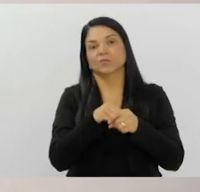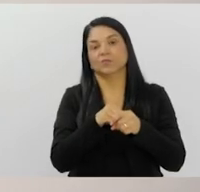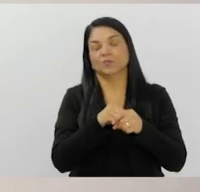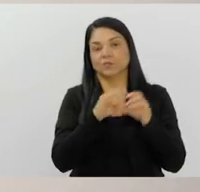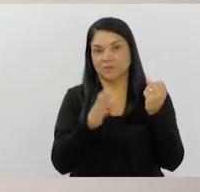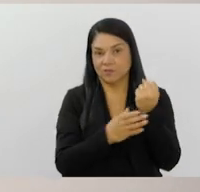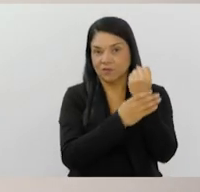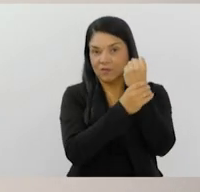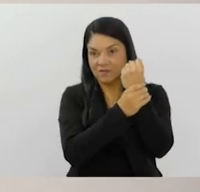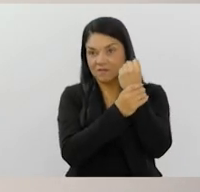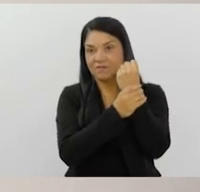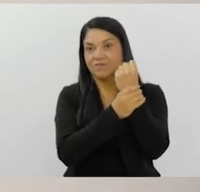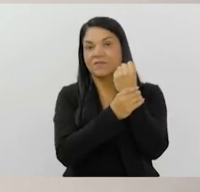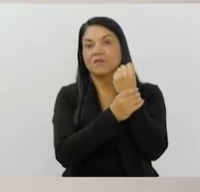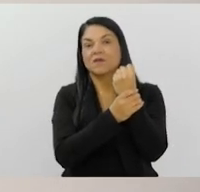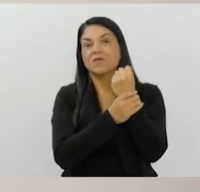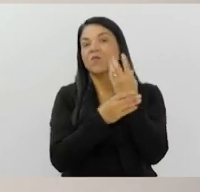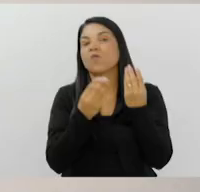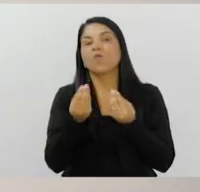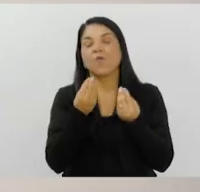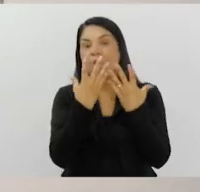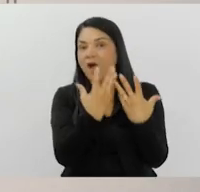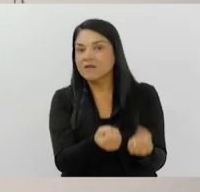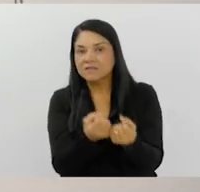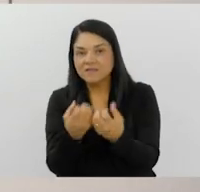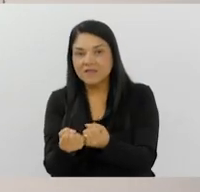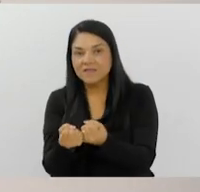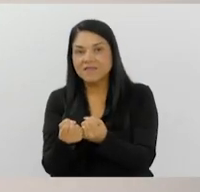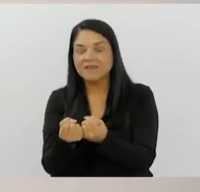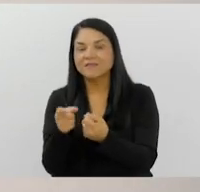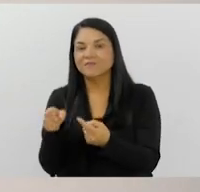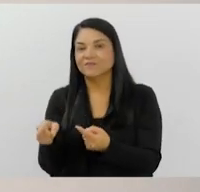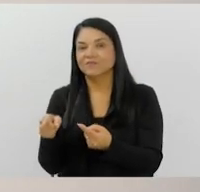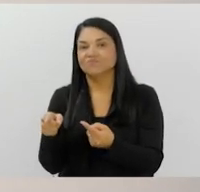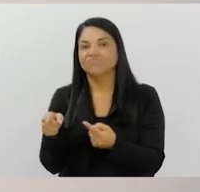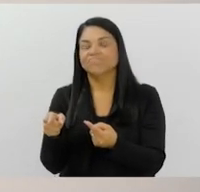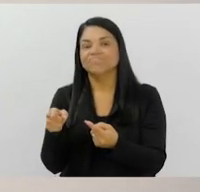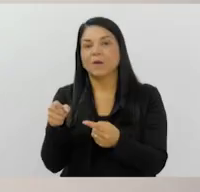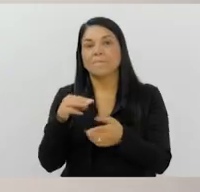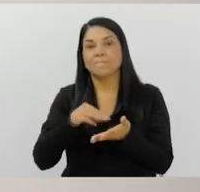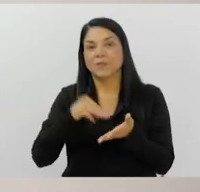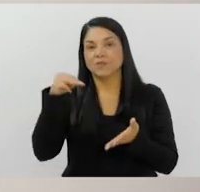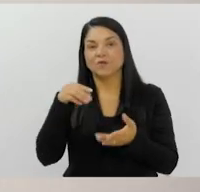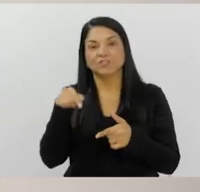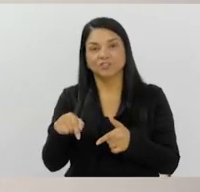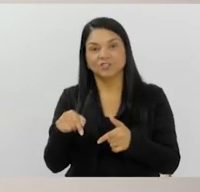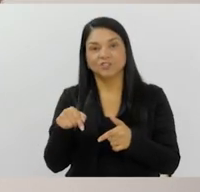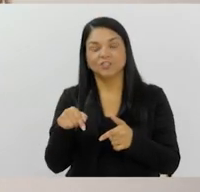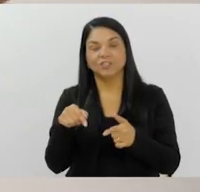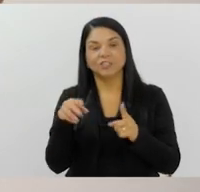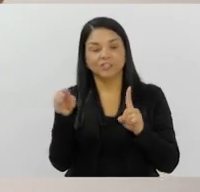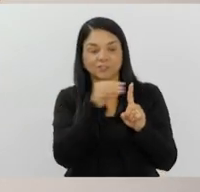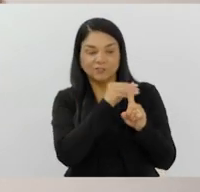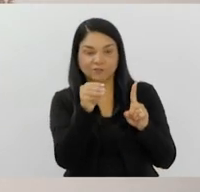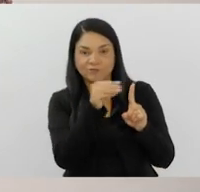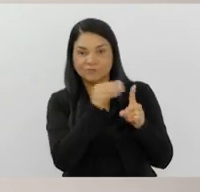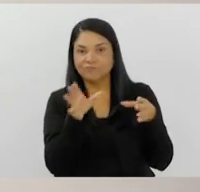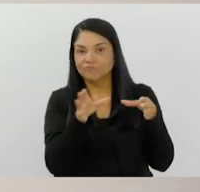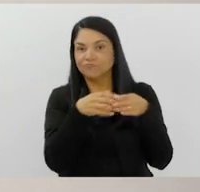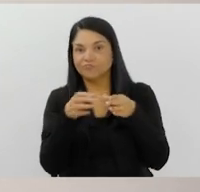uma medida de segurança uma tecnologia que ela expõe grupos vulneráveis